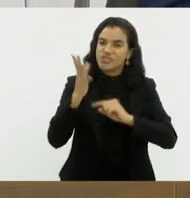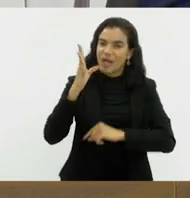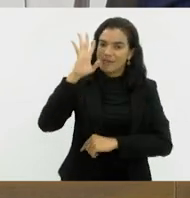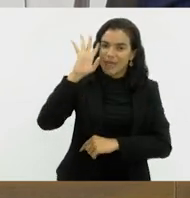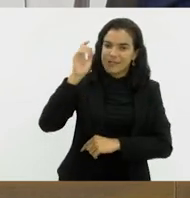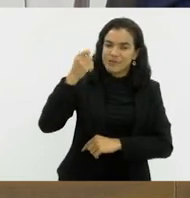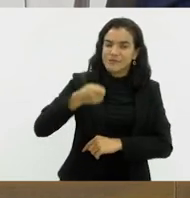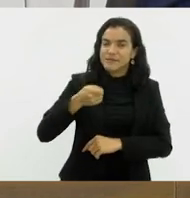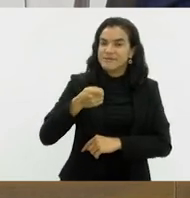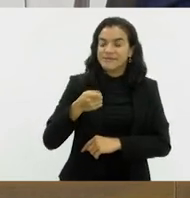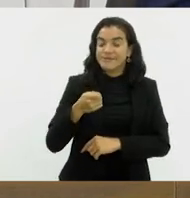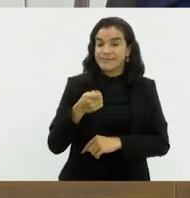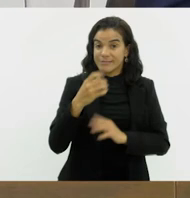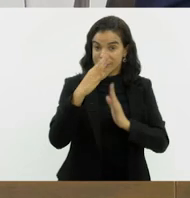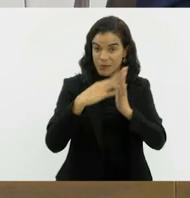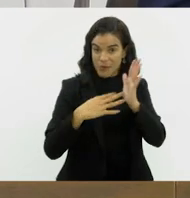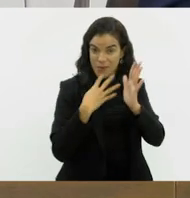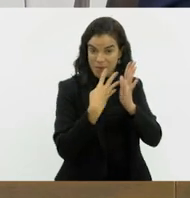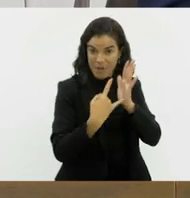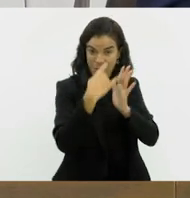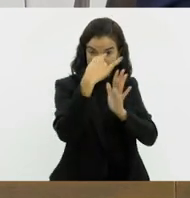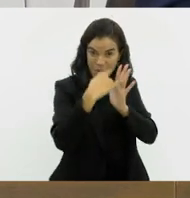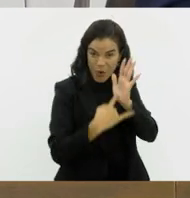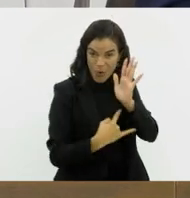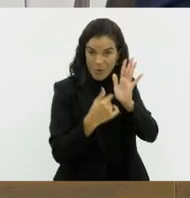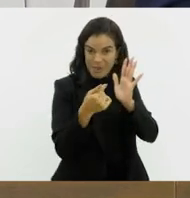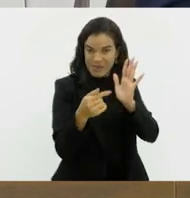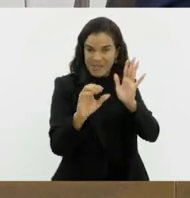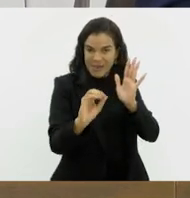No plano que foi apresentado, no documento de 70